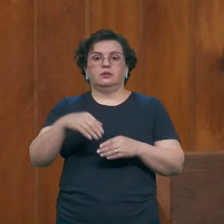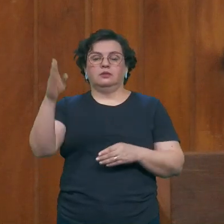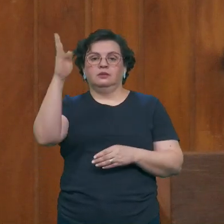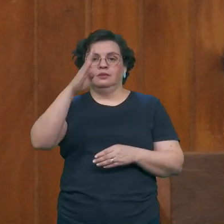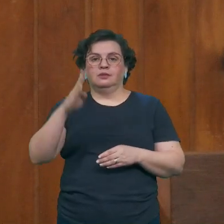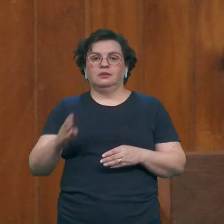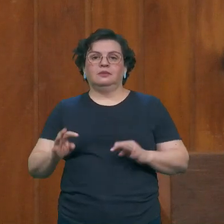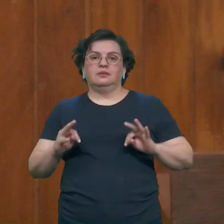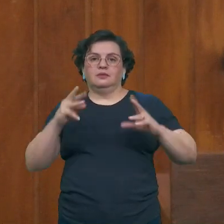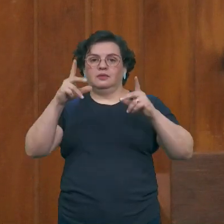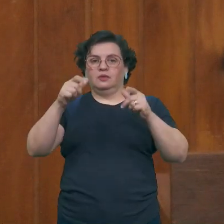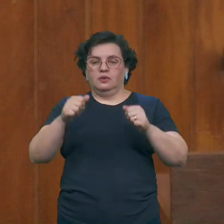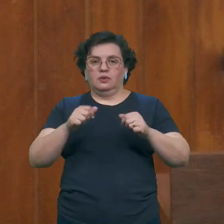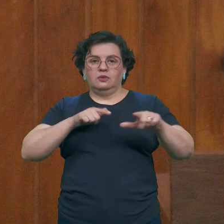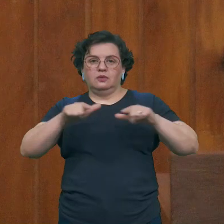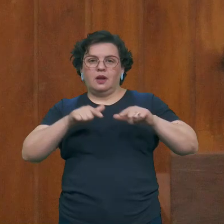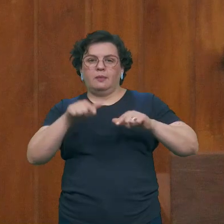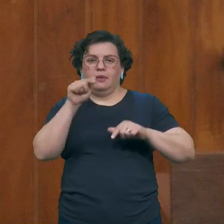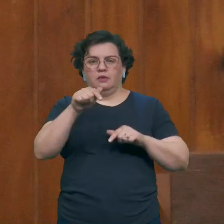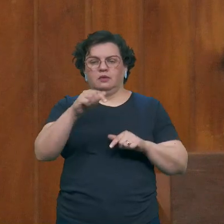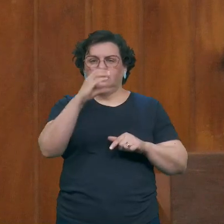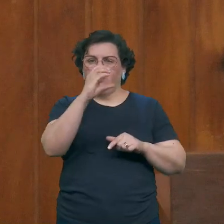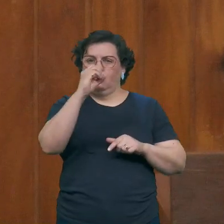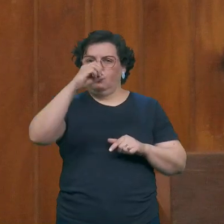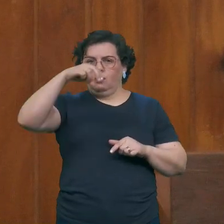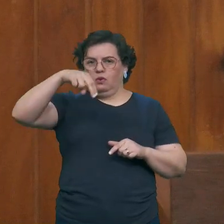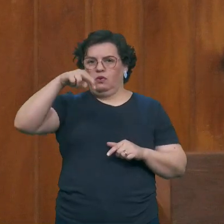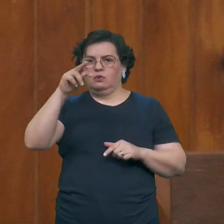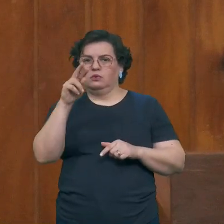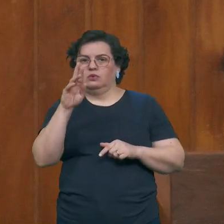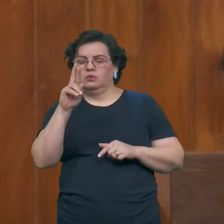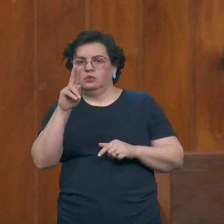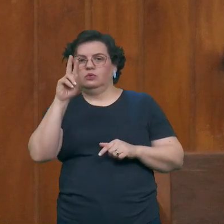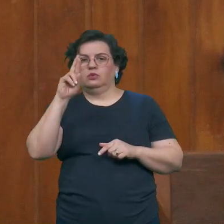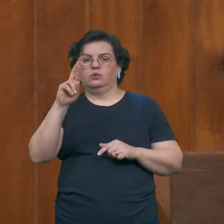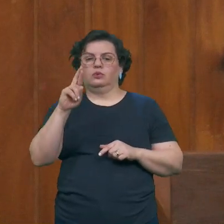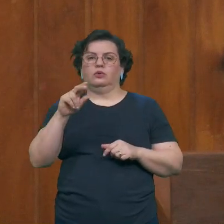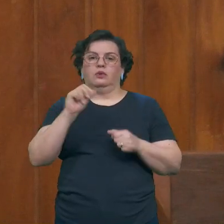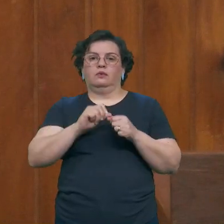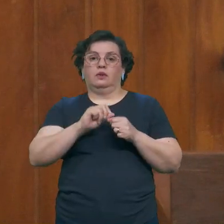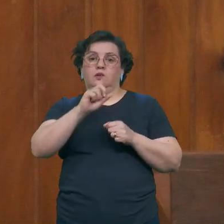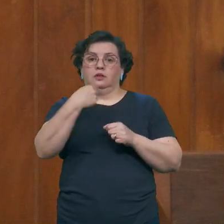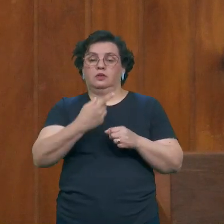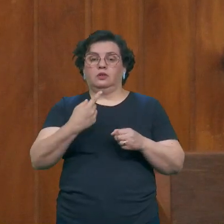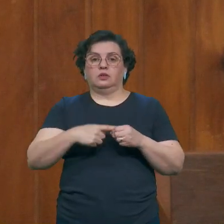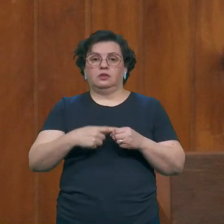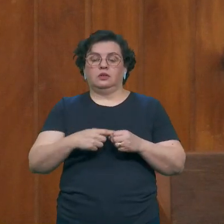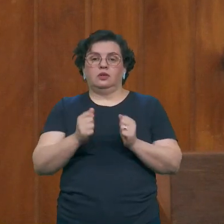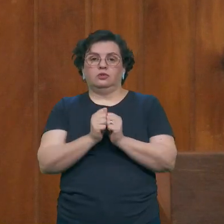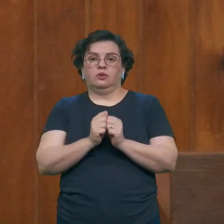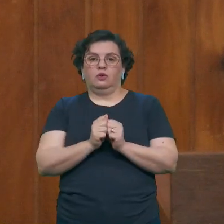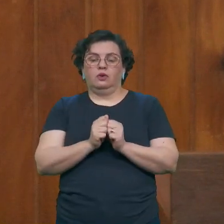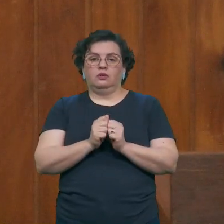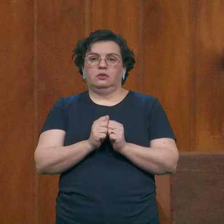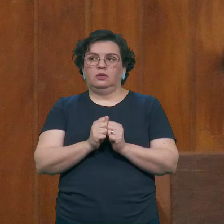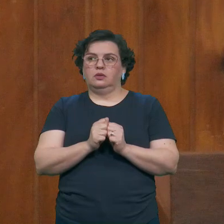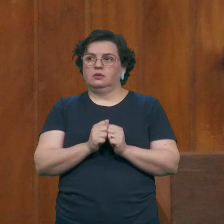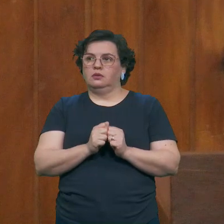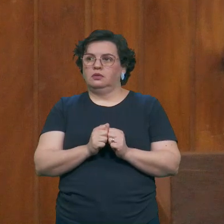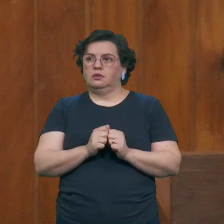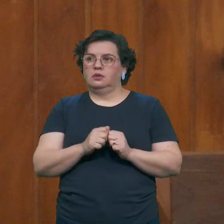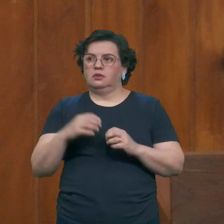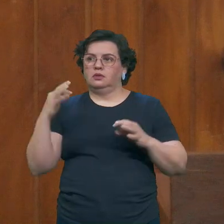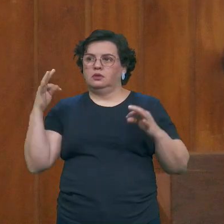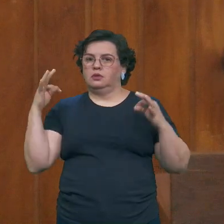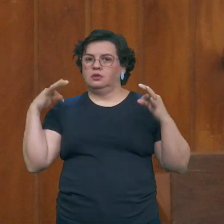que o CONTUR vem desenvolvendo em nossa cidade, com o turismo que é desenvolvido em nossa cidade,